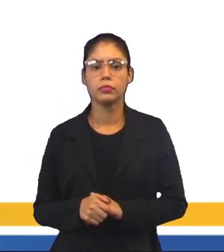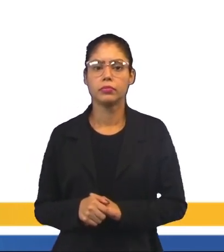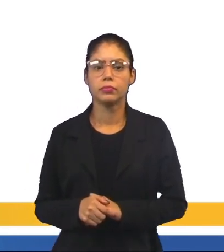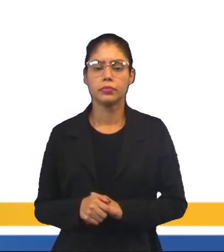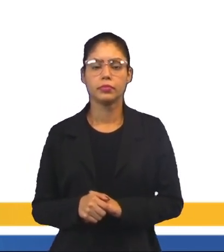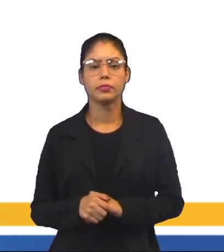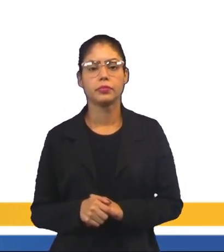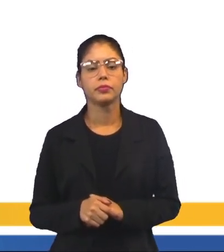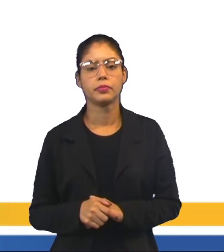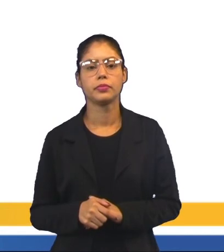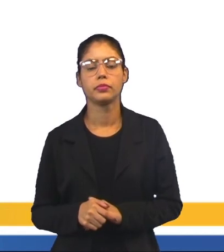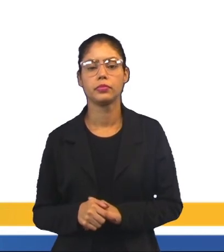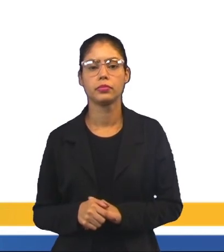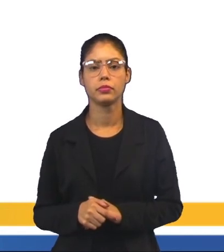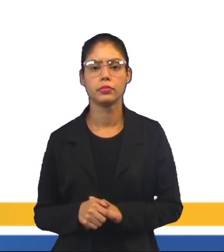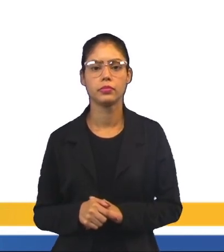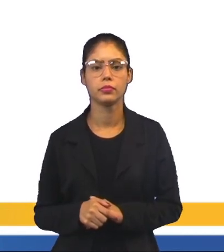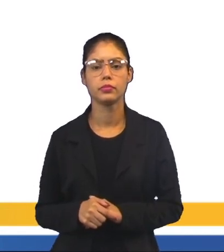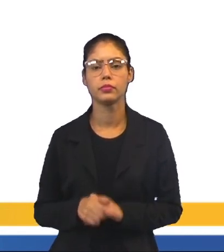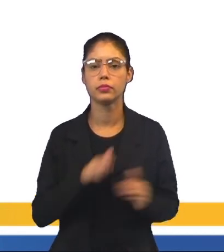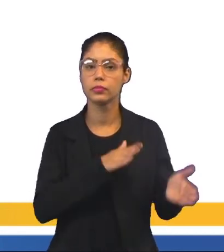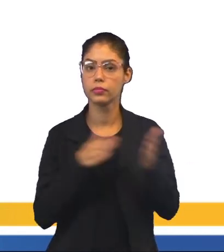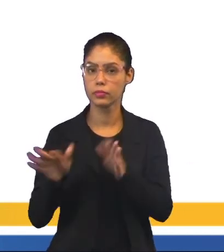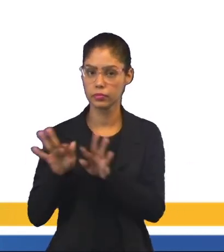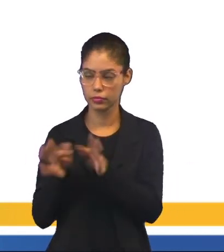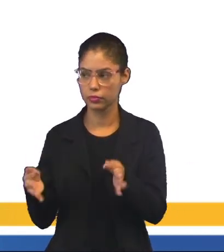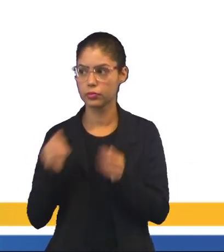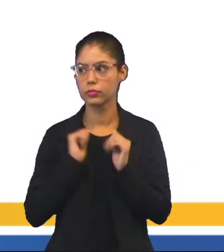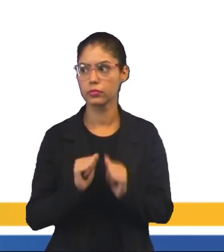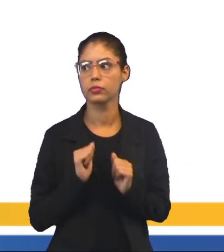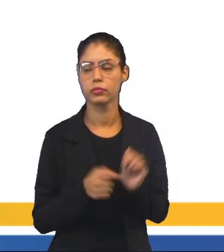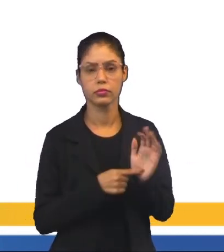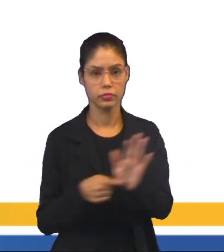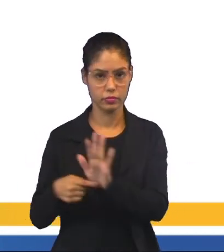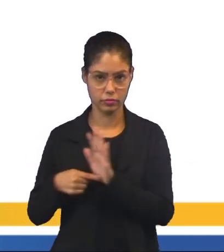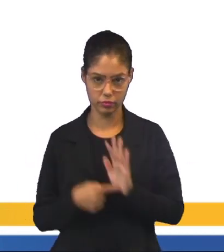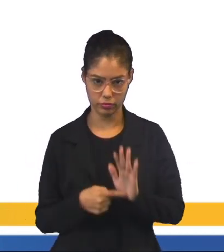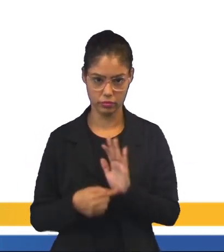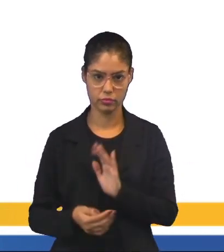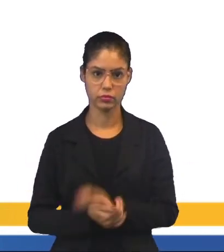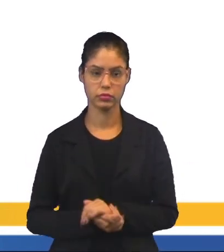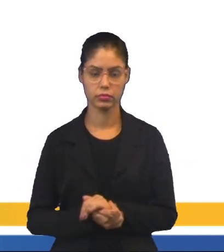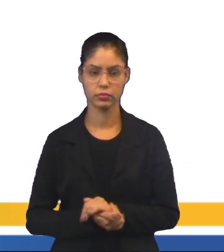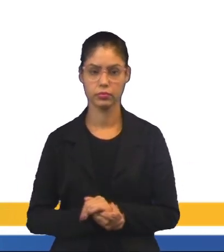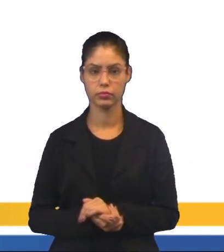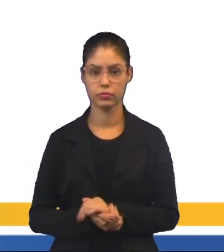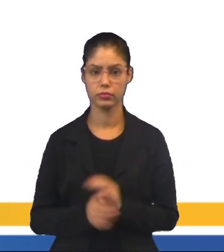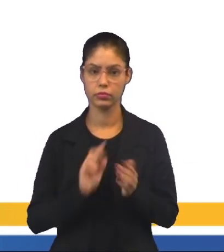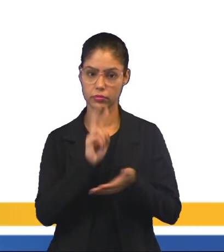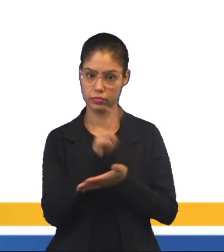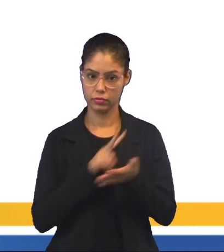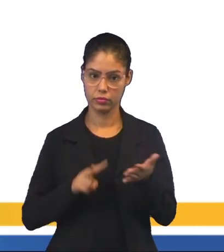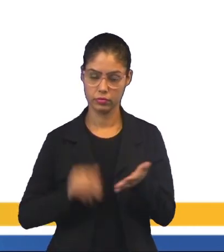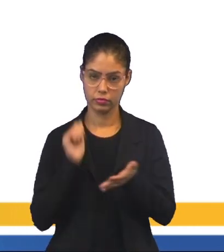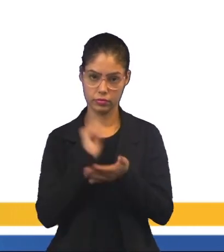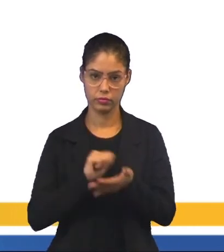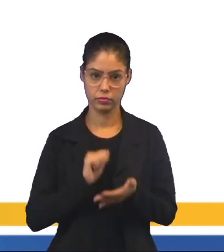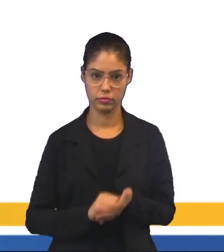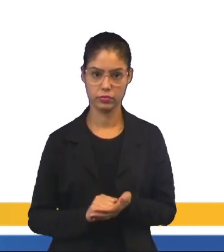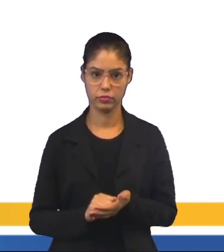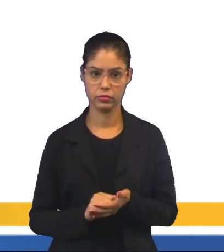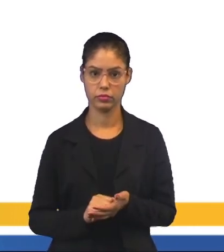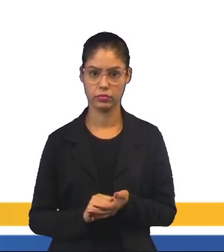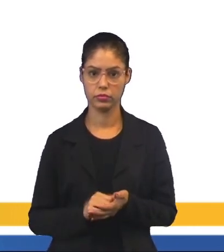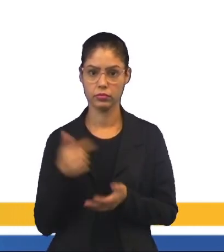Então, olha aí, ó. Aqui é a parte mais simples que nós podemos demonstrar. Então, a leitura que está escrito da